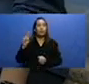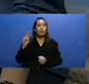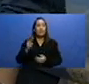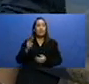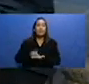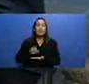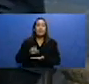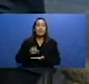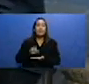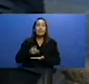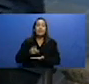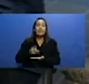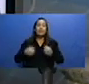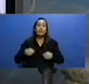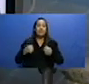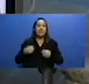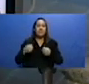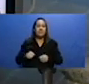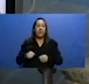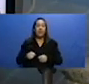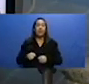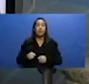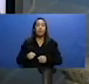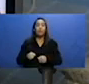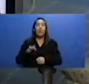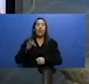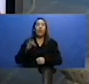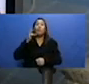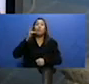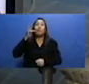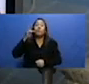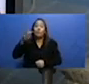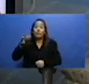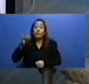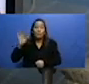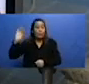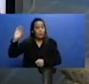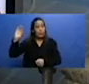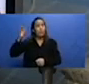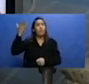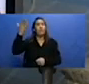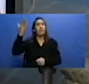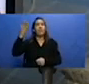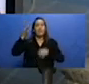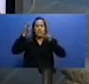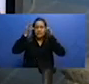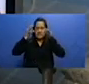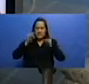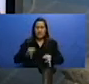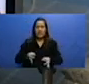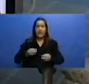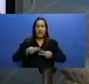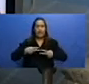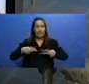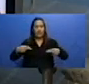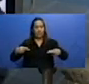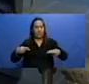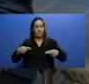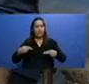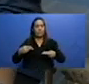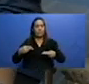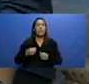que desejamos fazer previsões, quer dizer, tentar acertar, né, previsões sobre